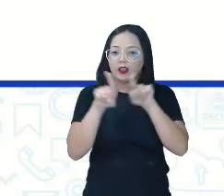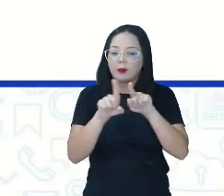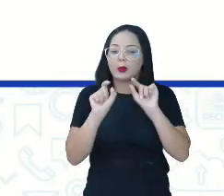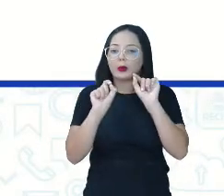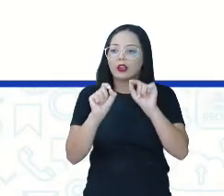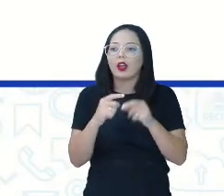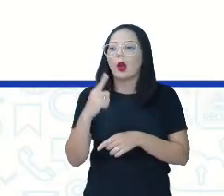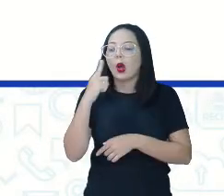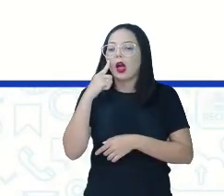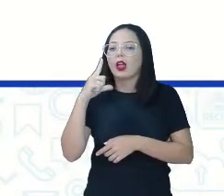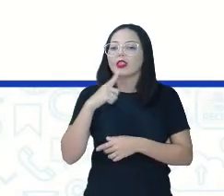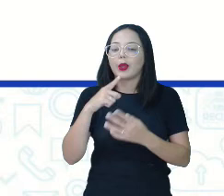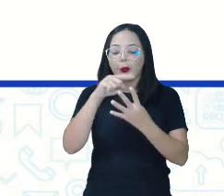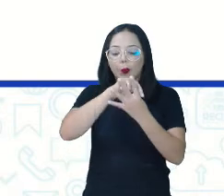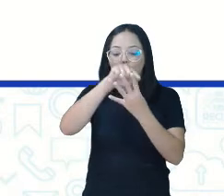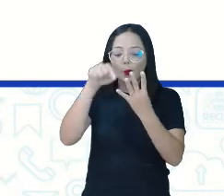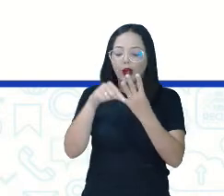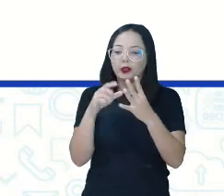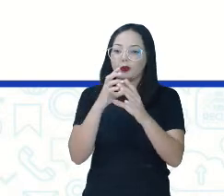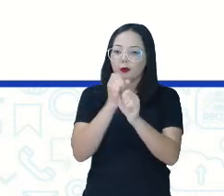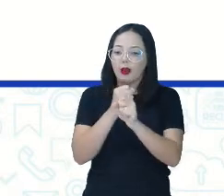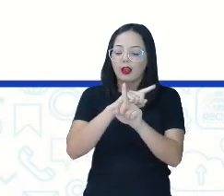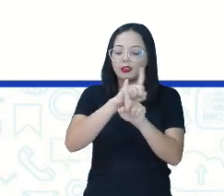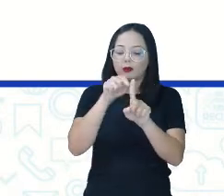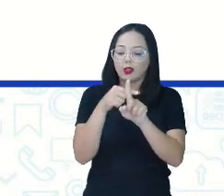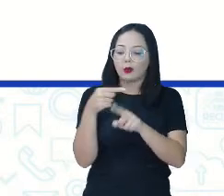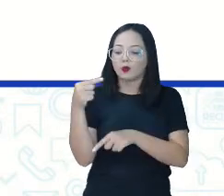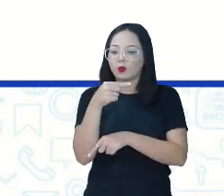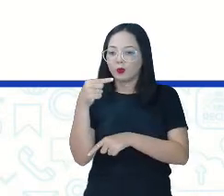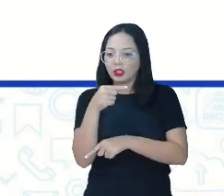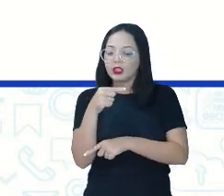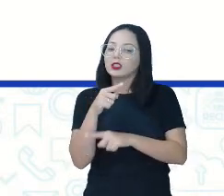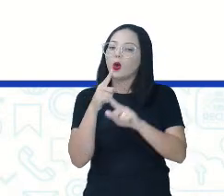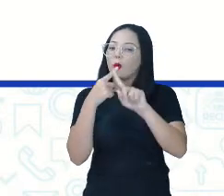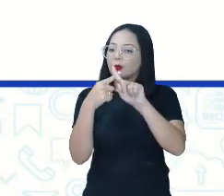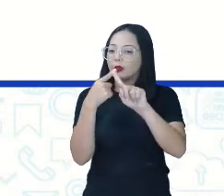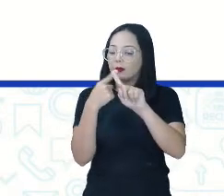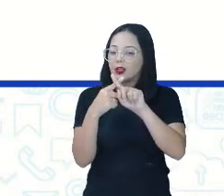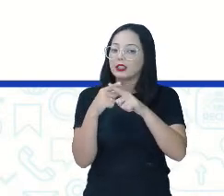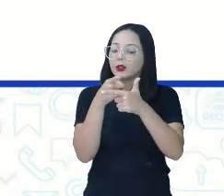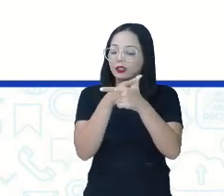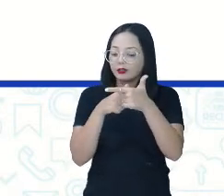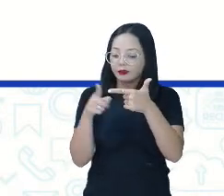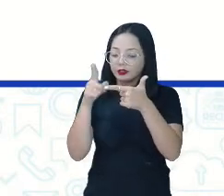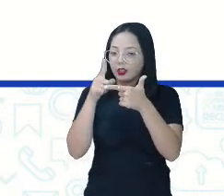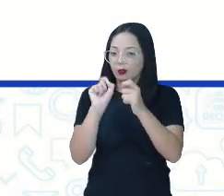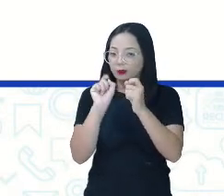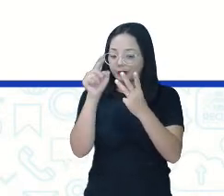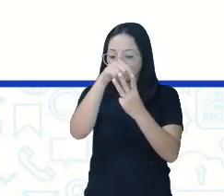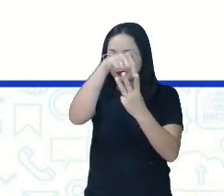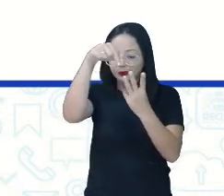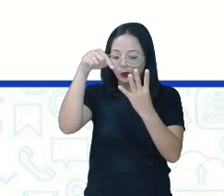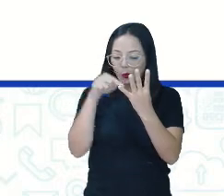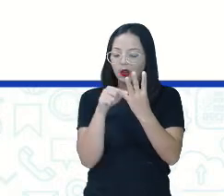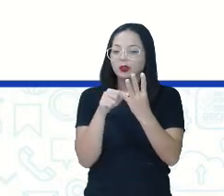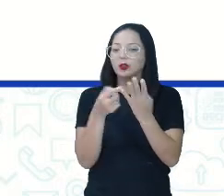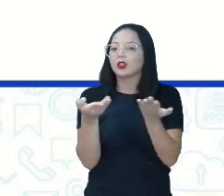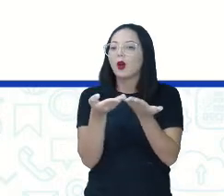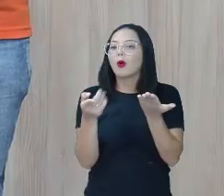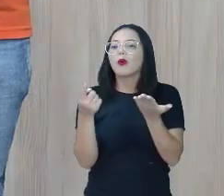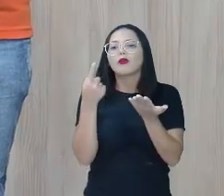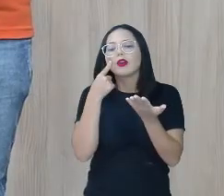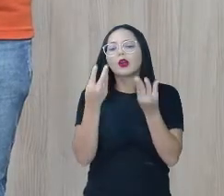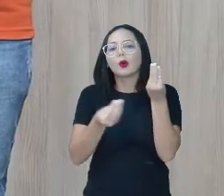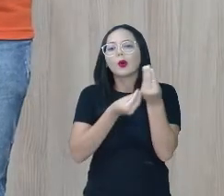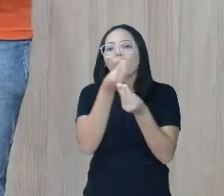aí as 4 operações, a adição, subtração, multiplicação e divisão. Então, vamos ver como é que fica